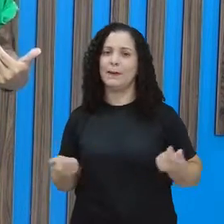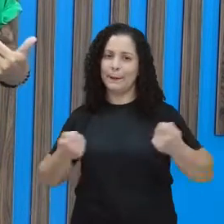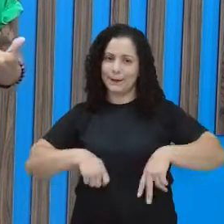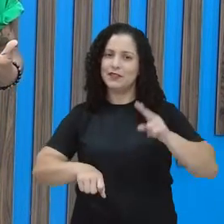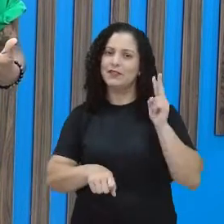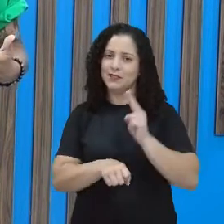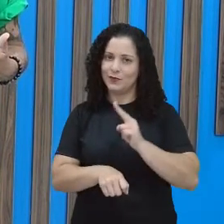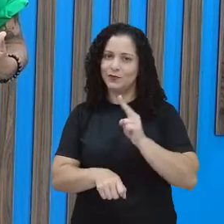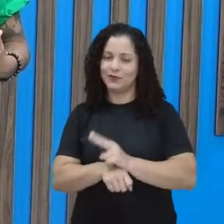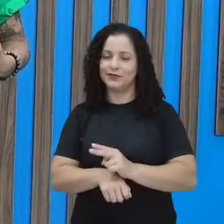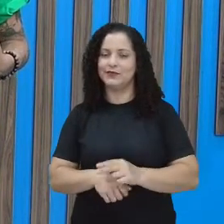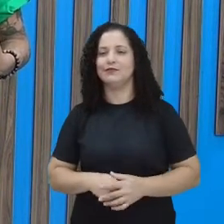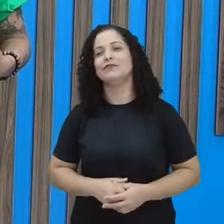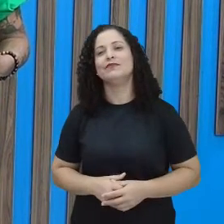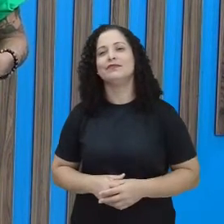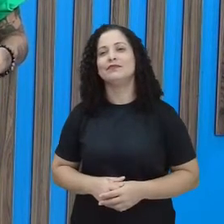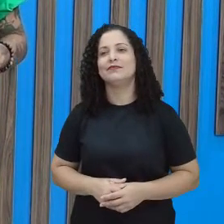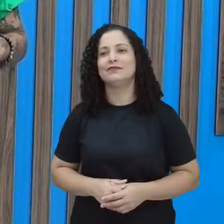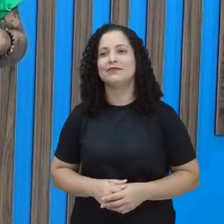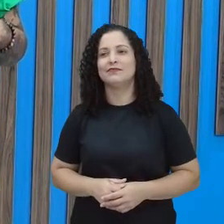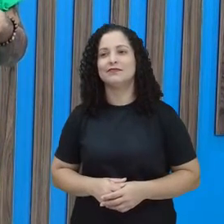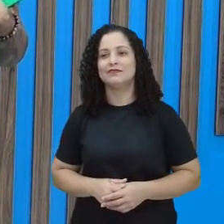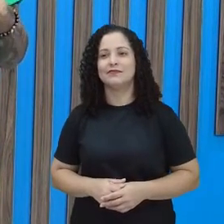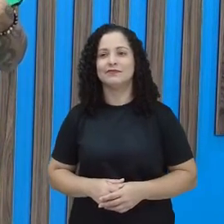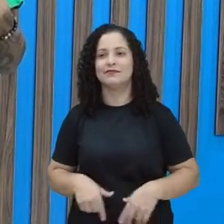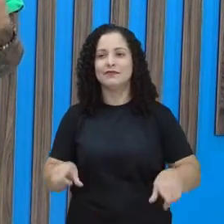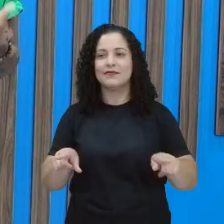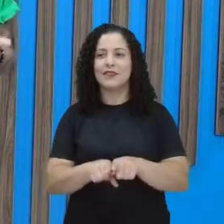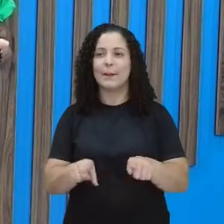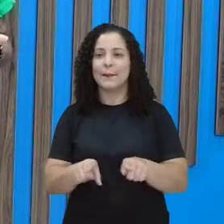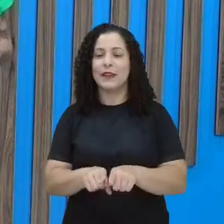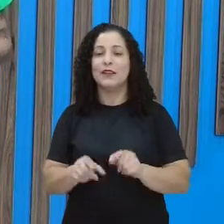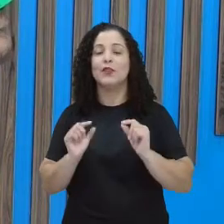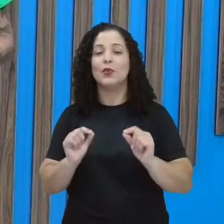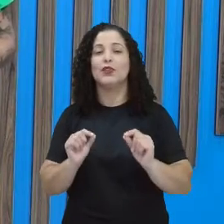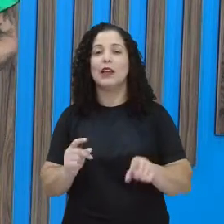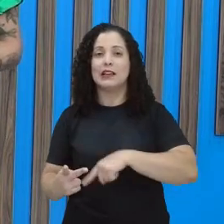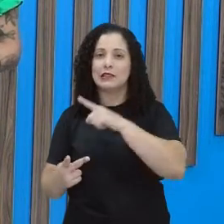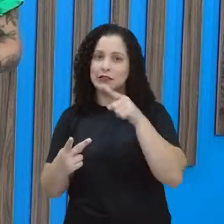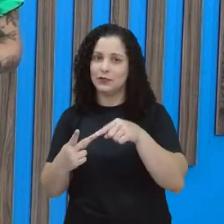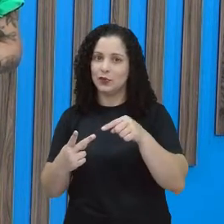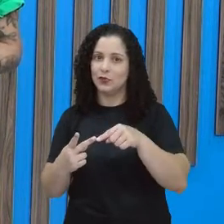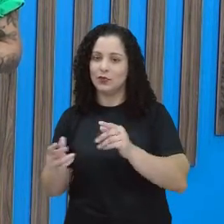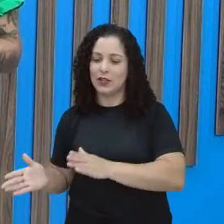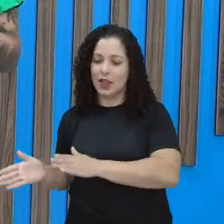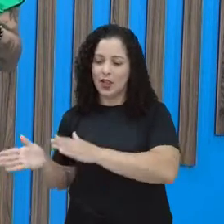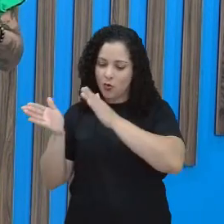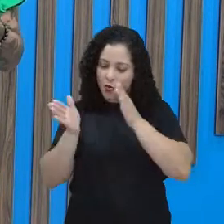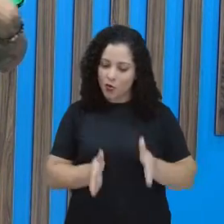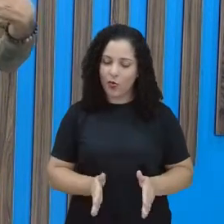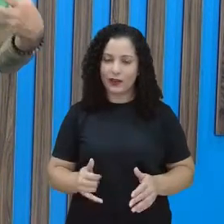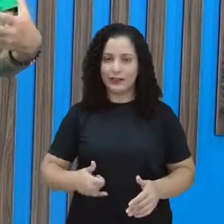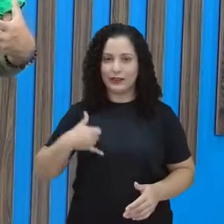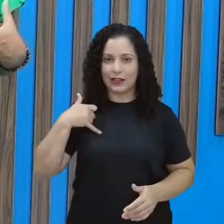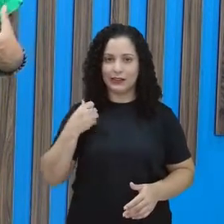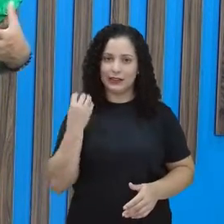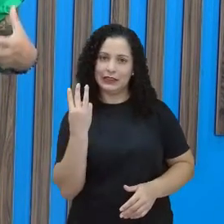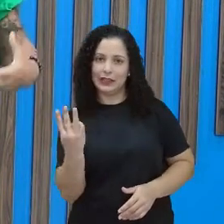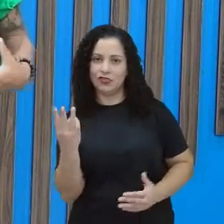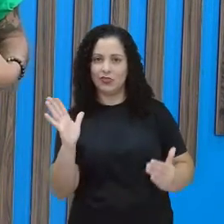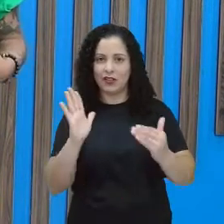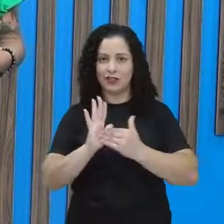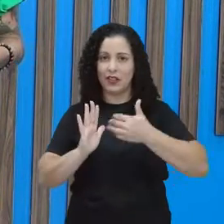primeira infância. Então, um outro ciclo bem importante é a segunda infância, que vai dos 3 aos 11 anos de